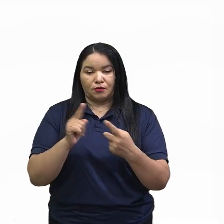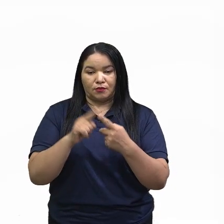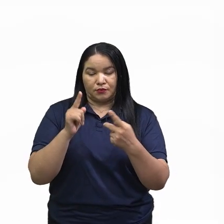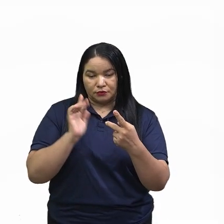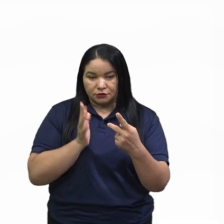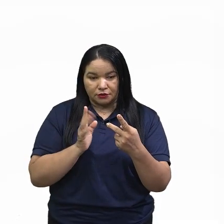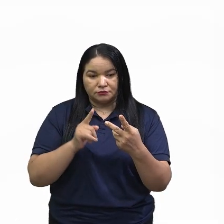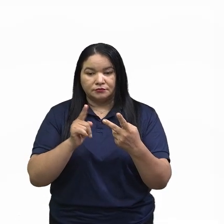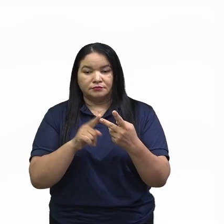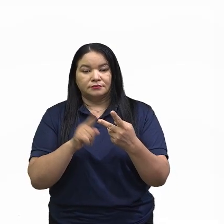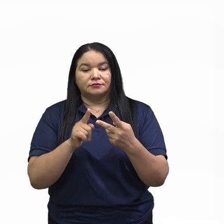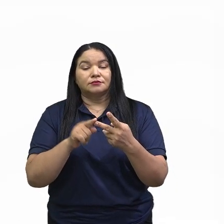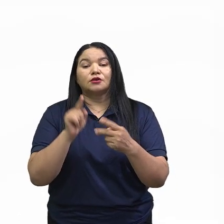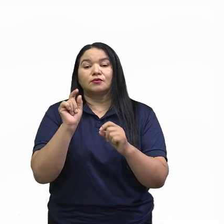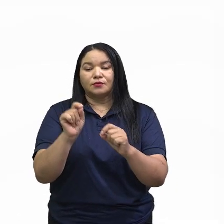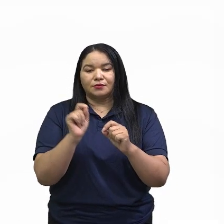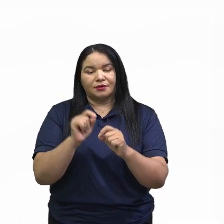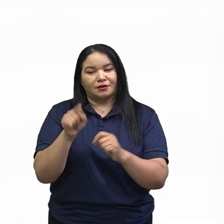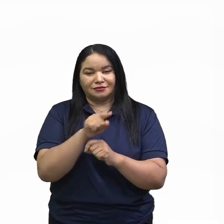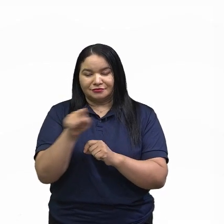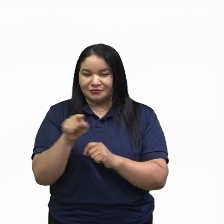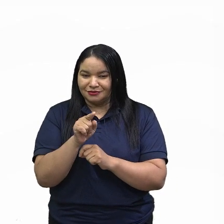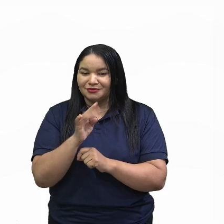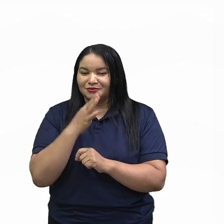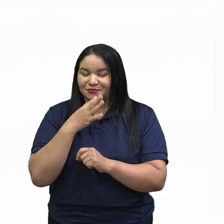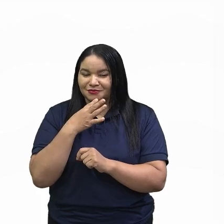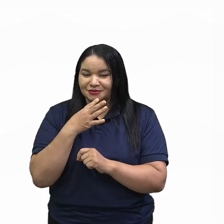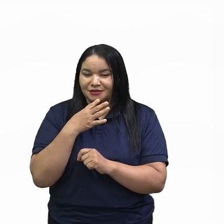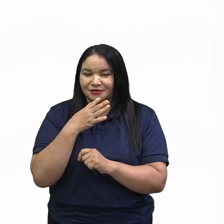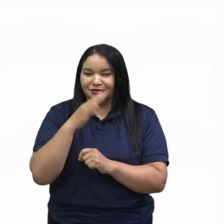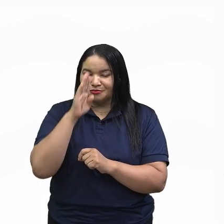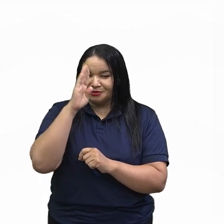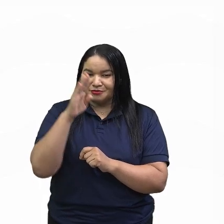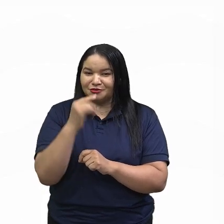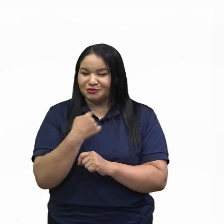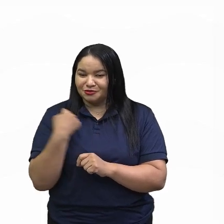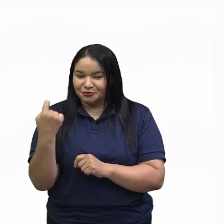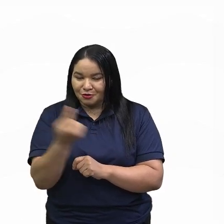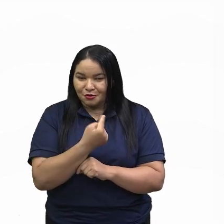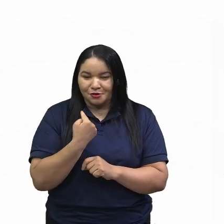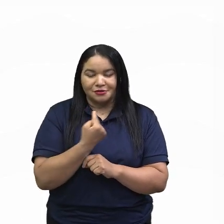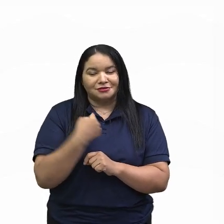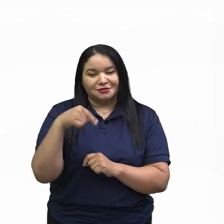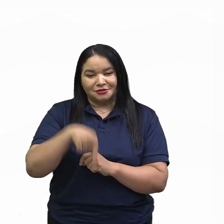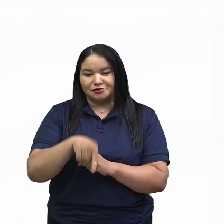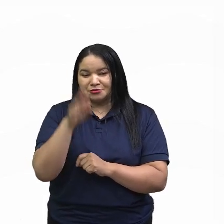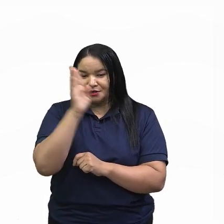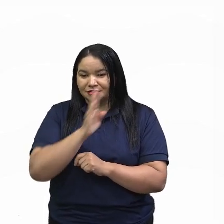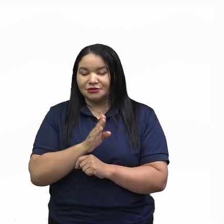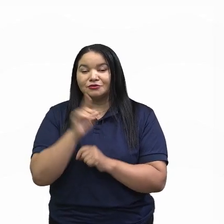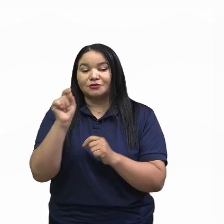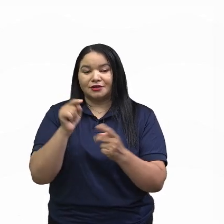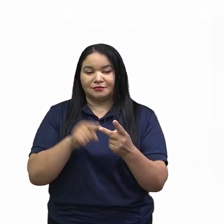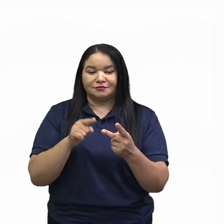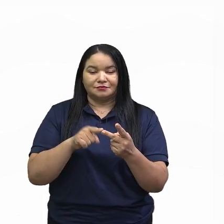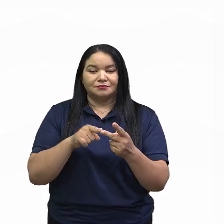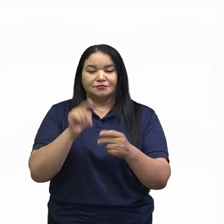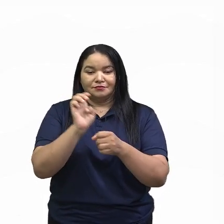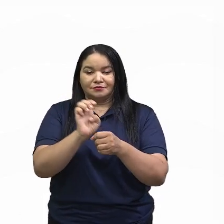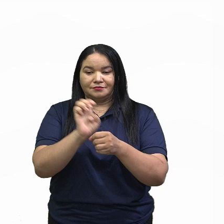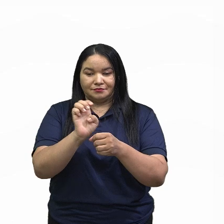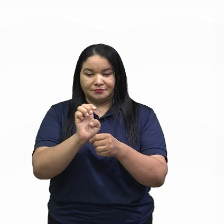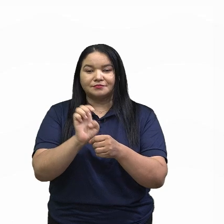esse bastante conhecido, principalmente por nós aqui no Brasil, que é exatamente o